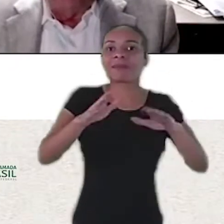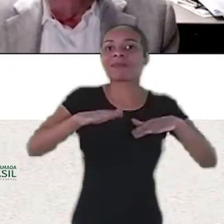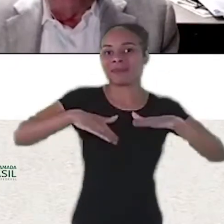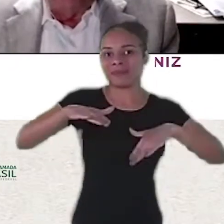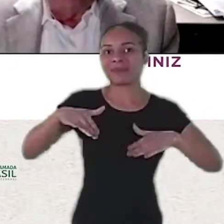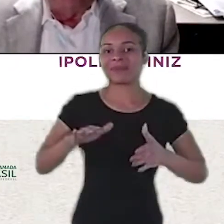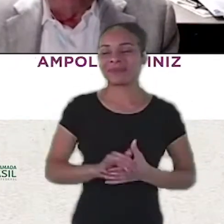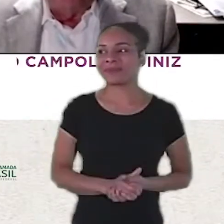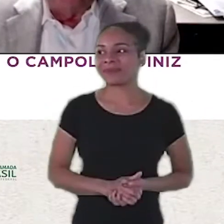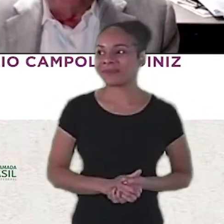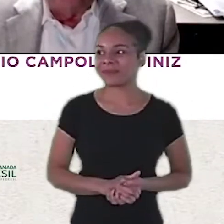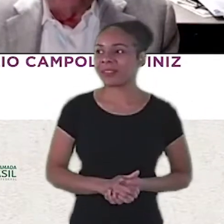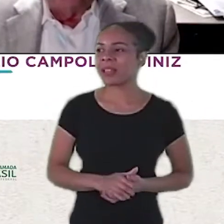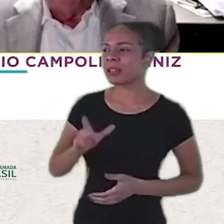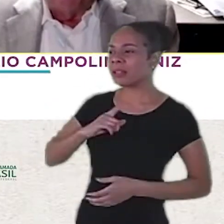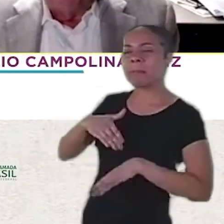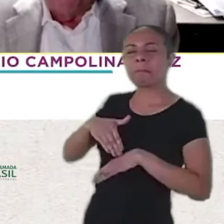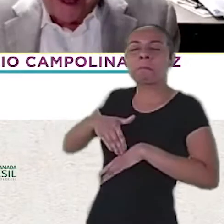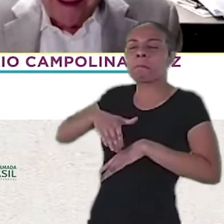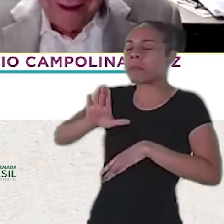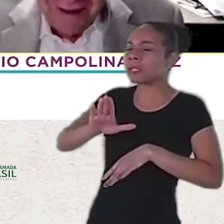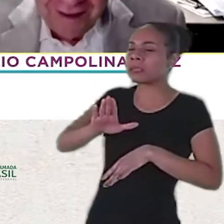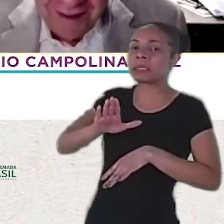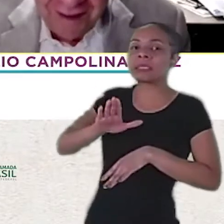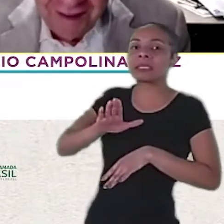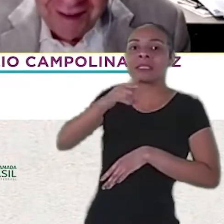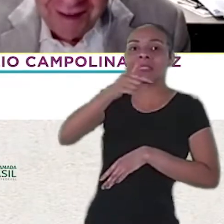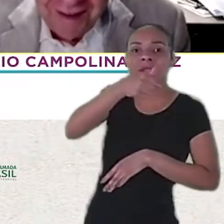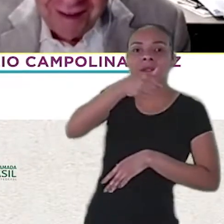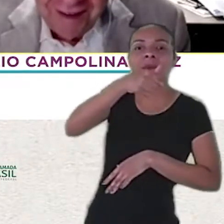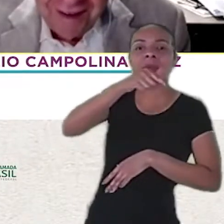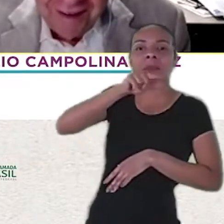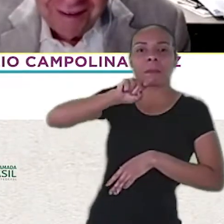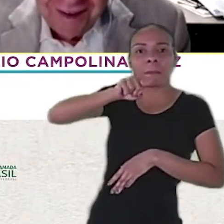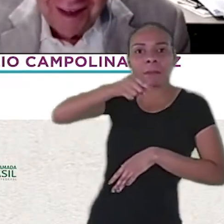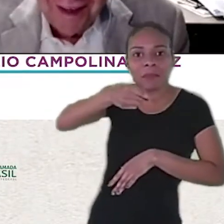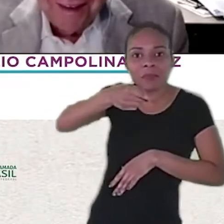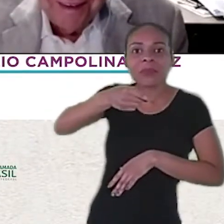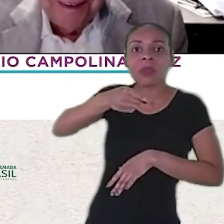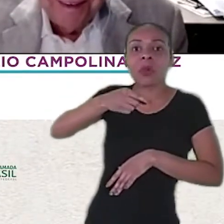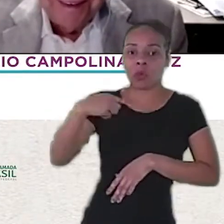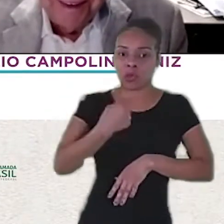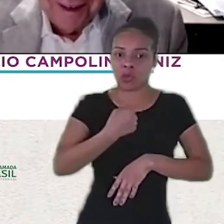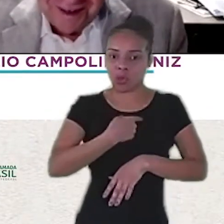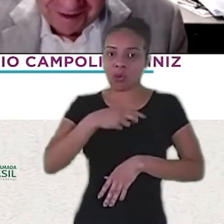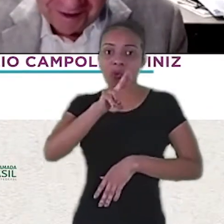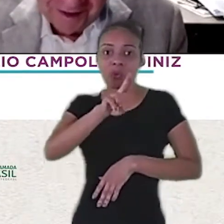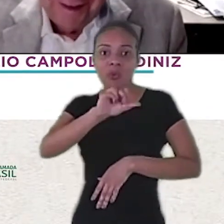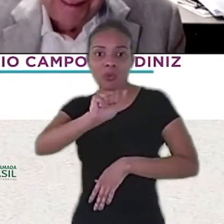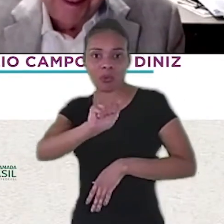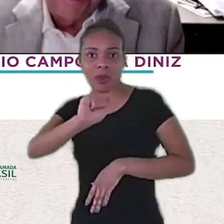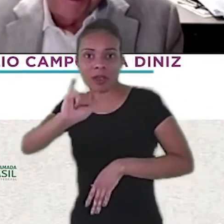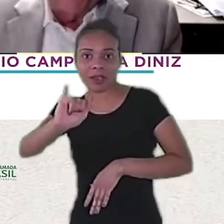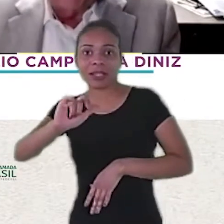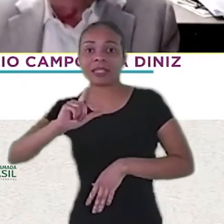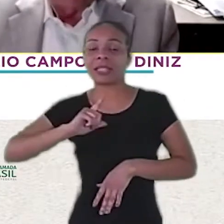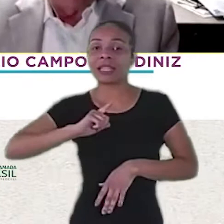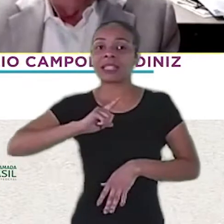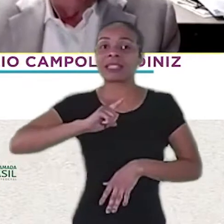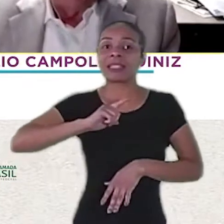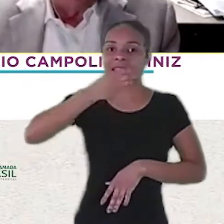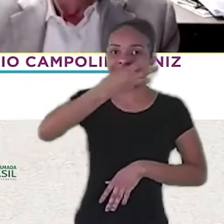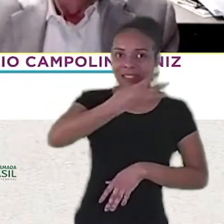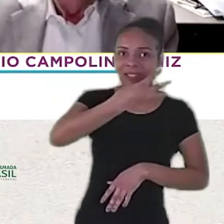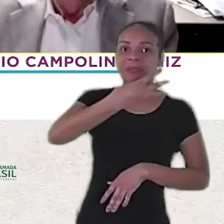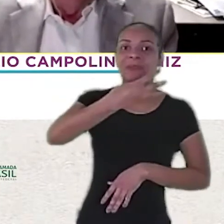17.333 significados. Você sabe disso, né? Não. O quê? O nosso uai tem 367 significados. Não